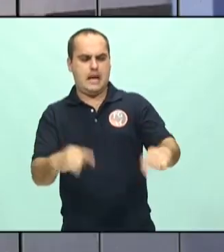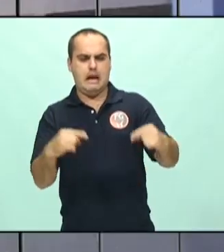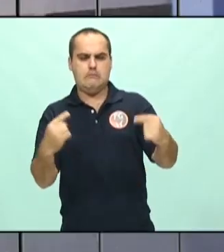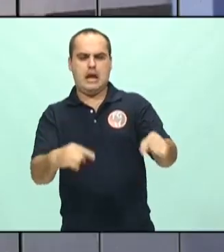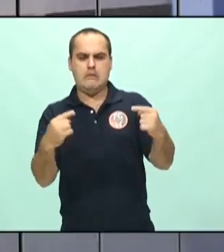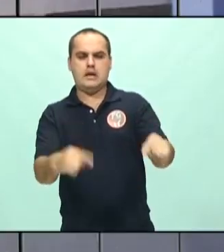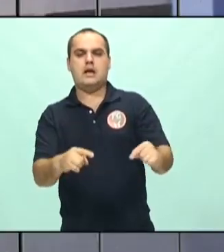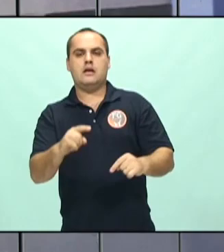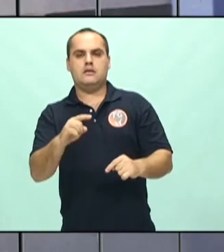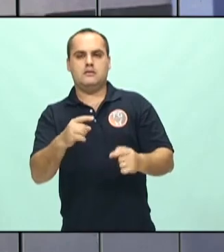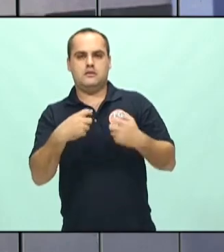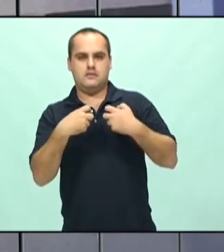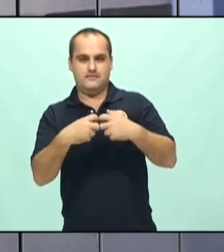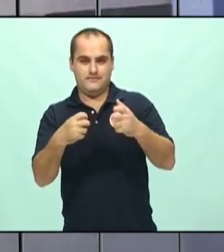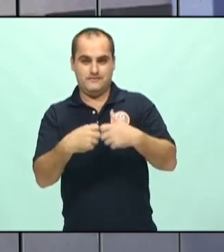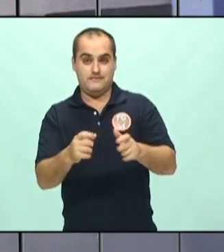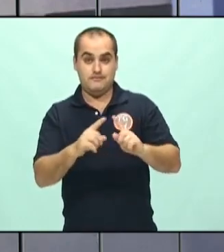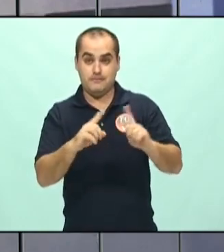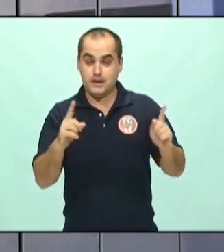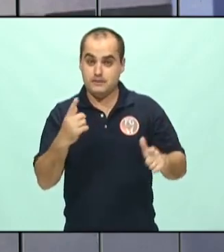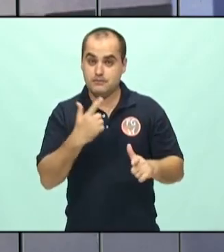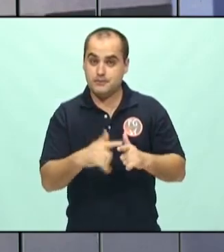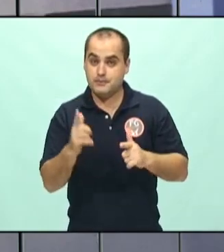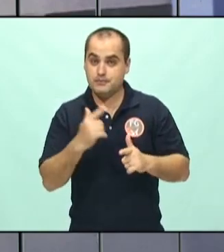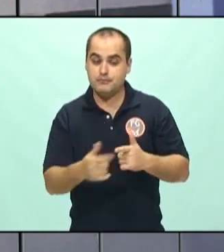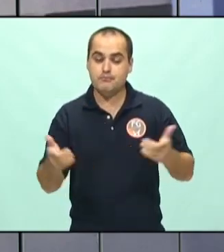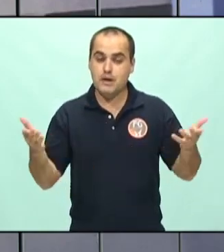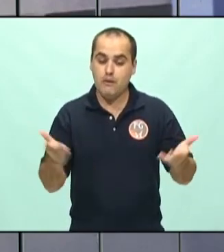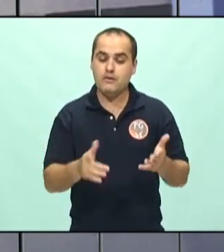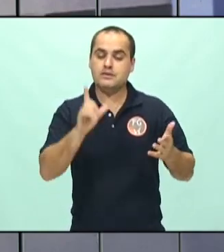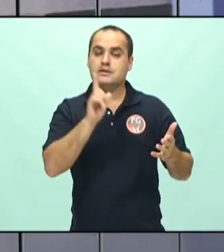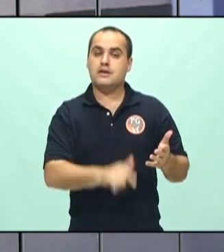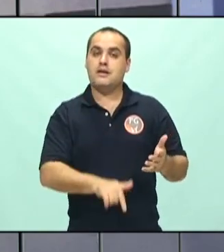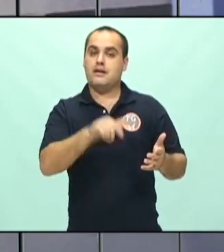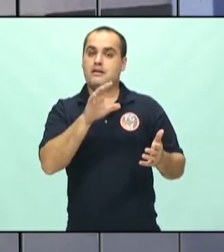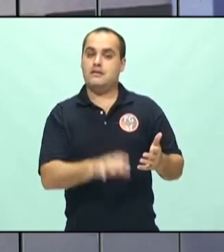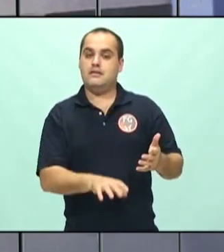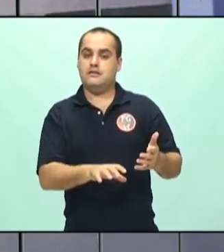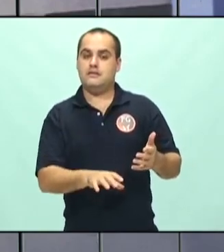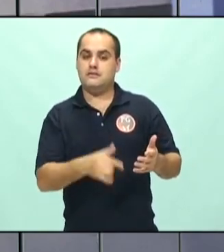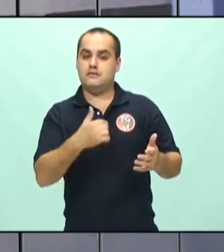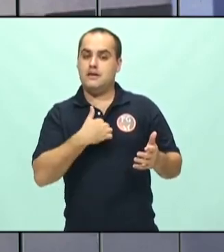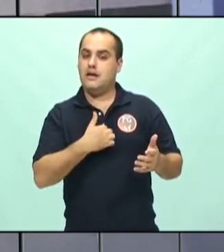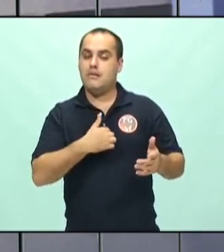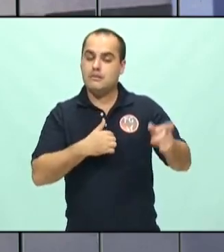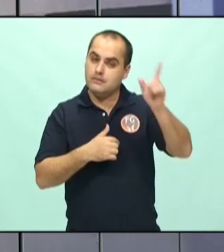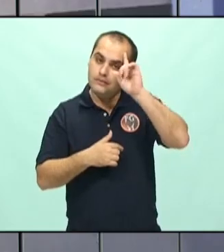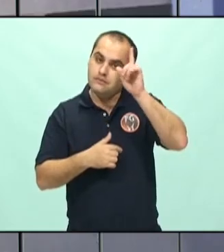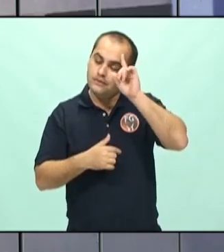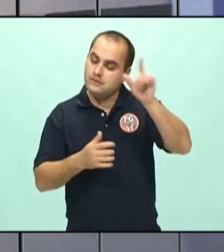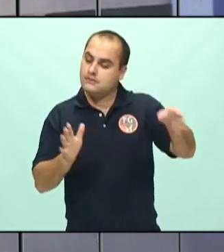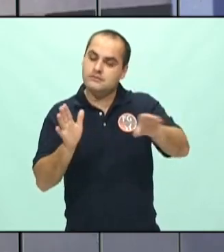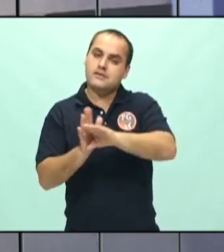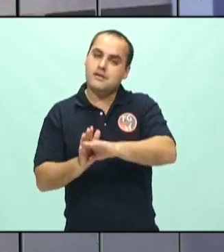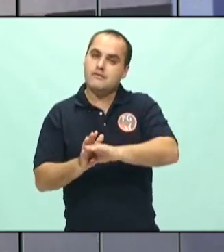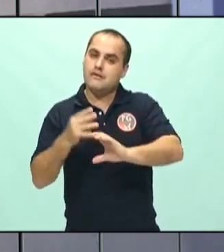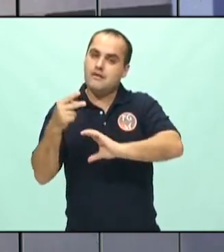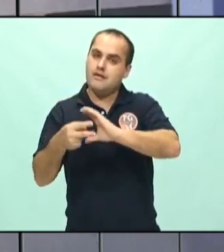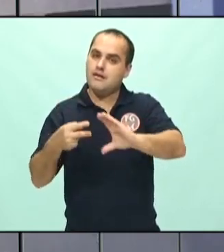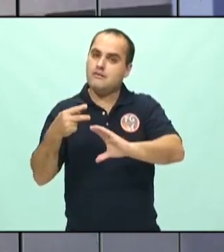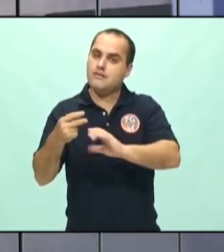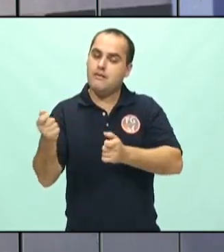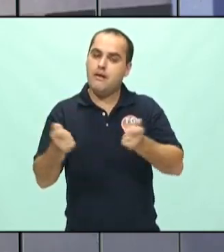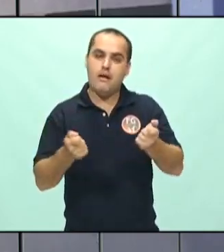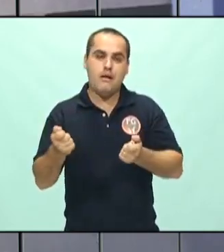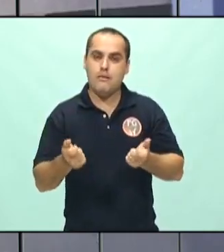mas o problema onde ela está entre nós o da bolívia com o carro todo dia pra câmera o ele já